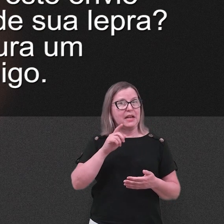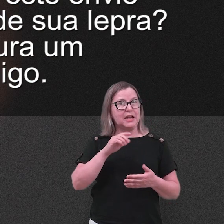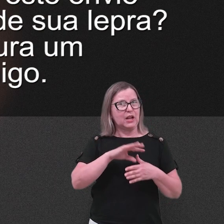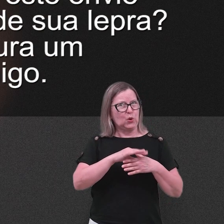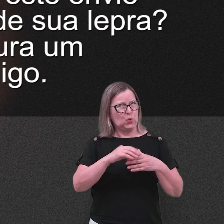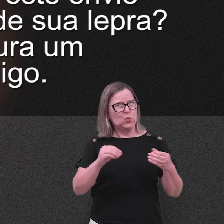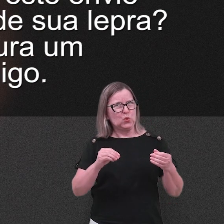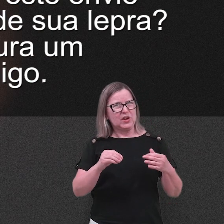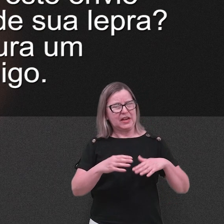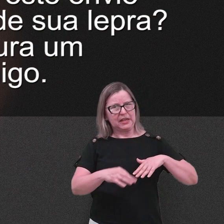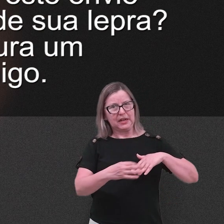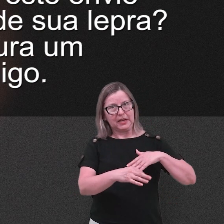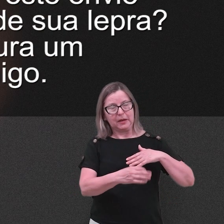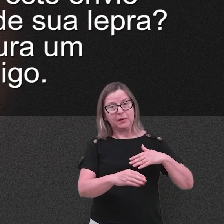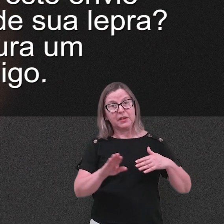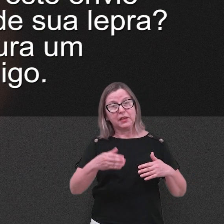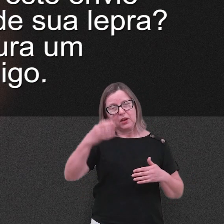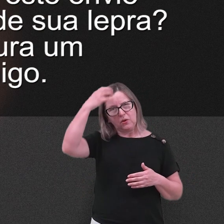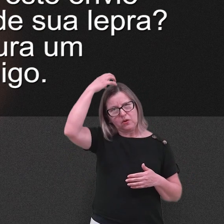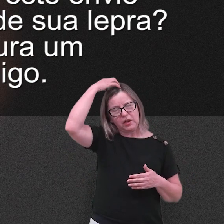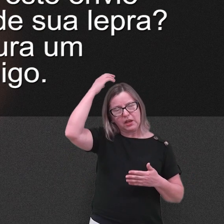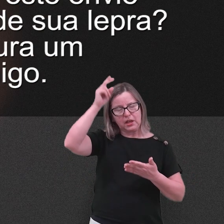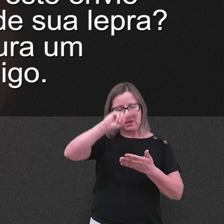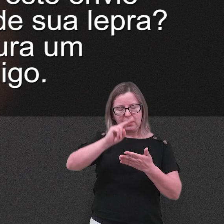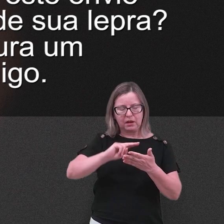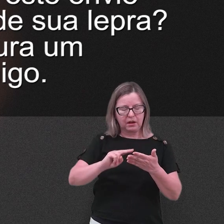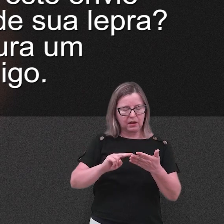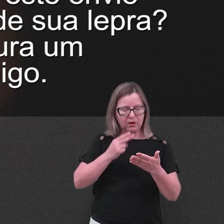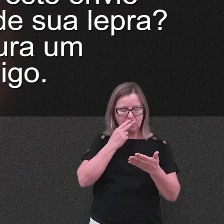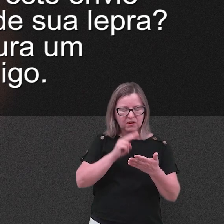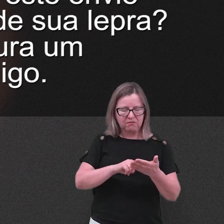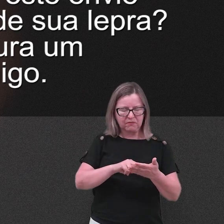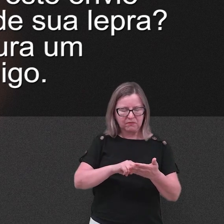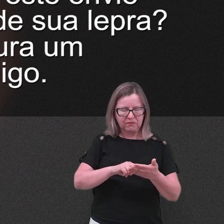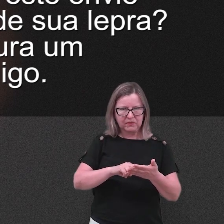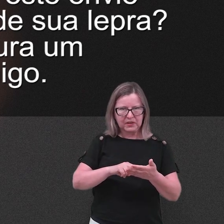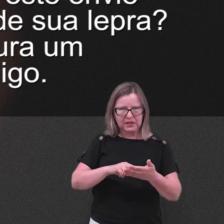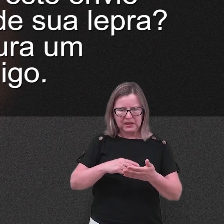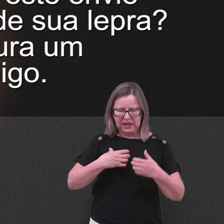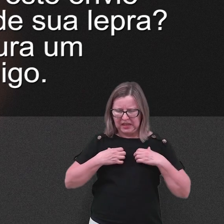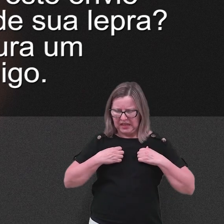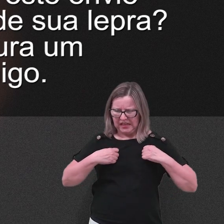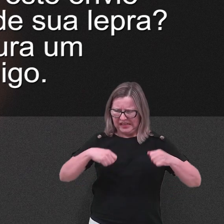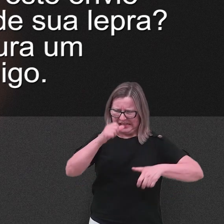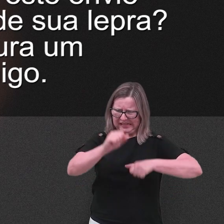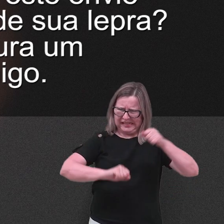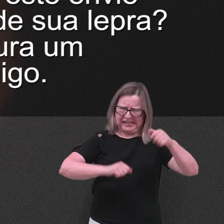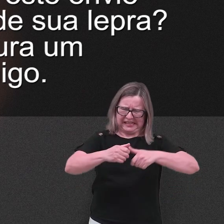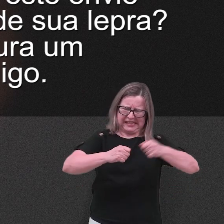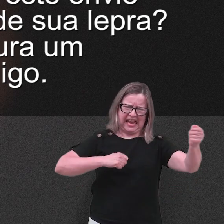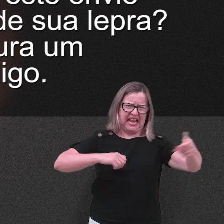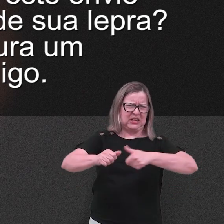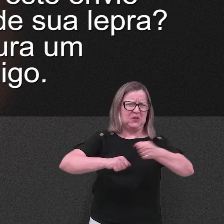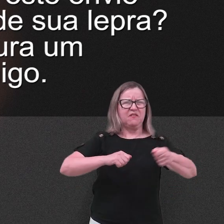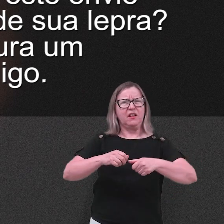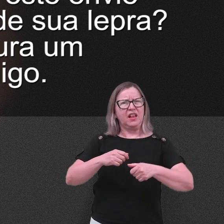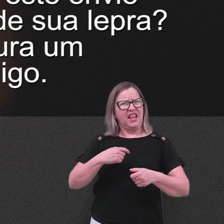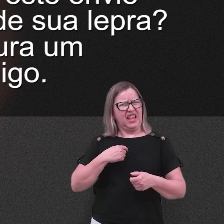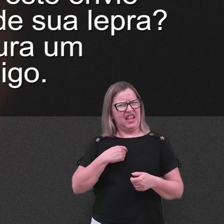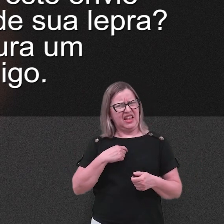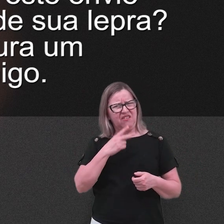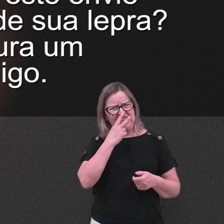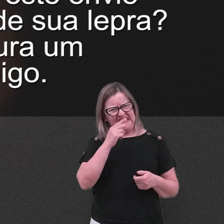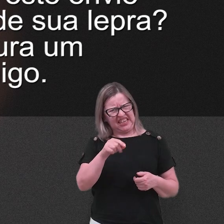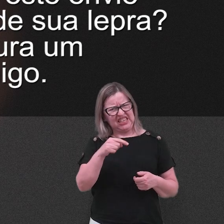rei lido de Israel a carta, rasgou as vestes e disse, acaso sou Deus com poder